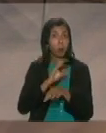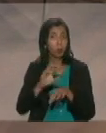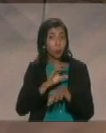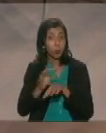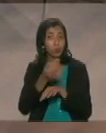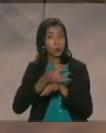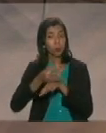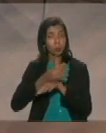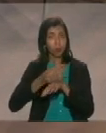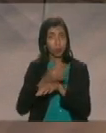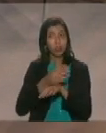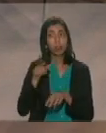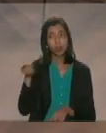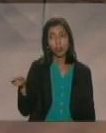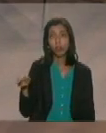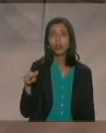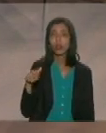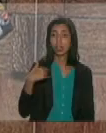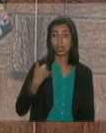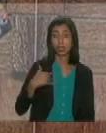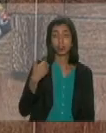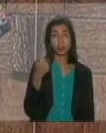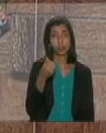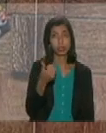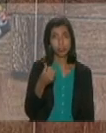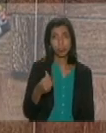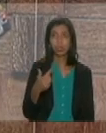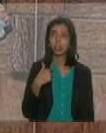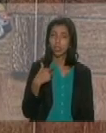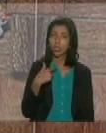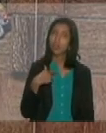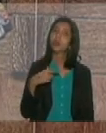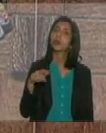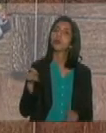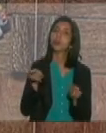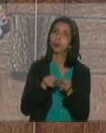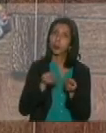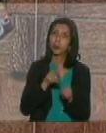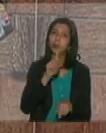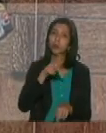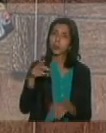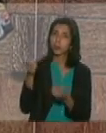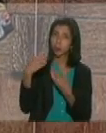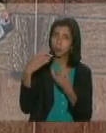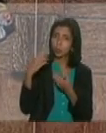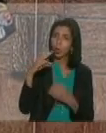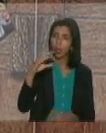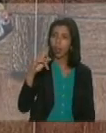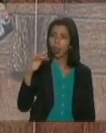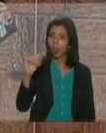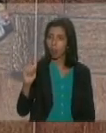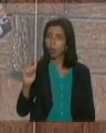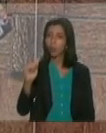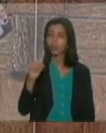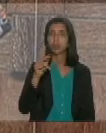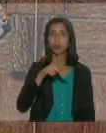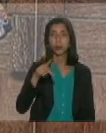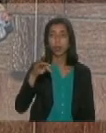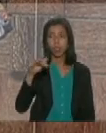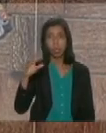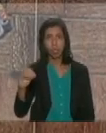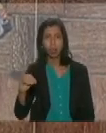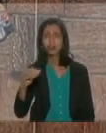aula com férias, ele, né? Um curso de férias com ele, né? Eu tinha 16 anos. Eu era da Carlota também devo muito a Carlota e ao Renato,